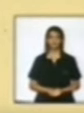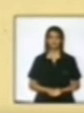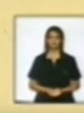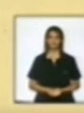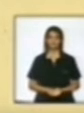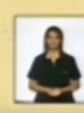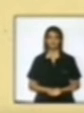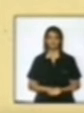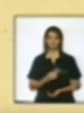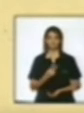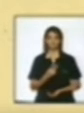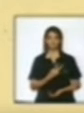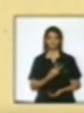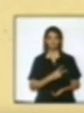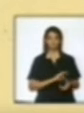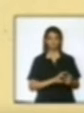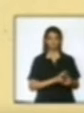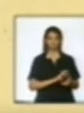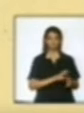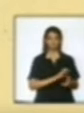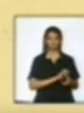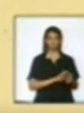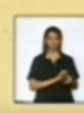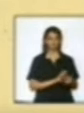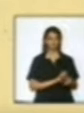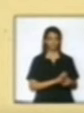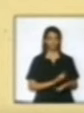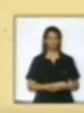Segunda camada.